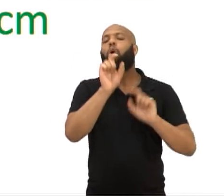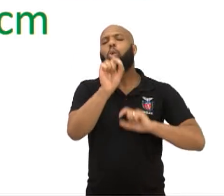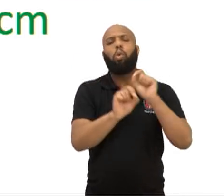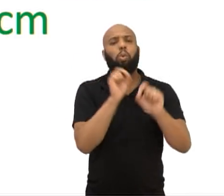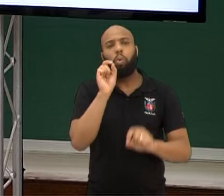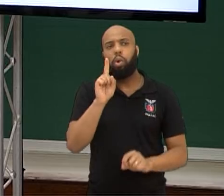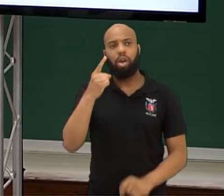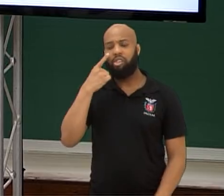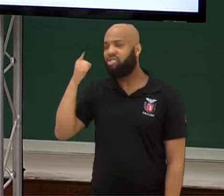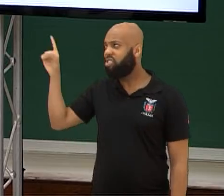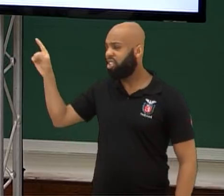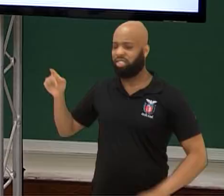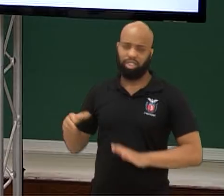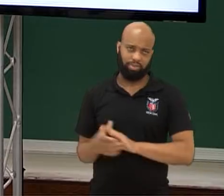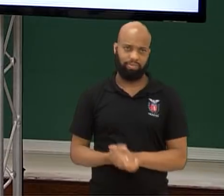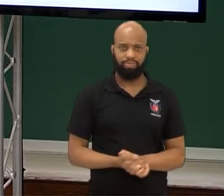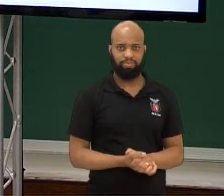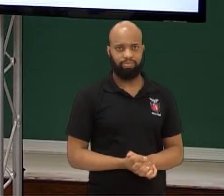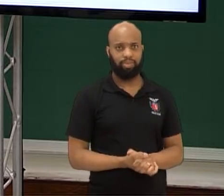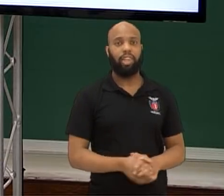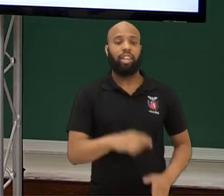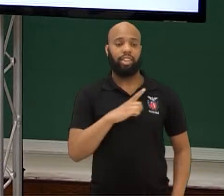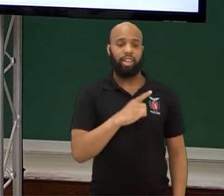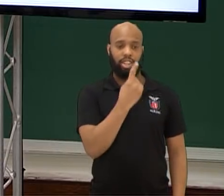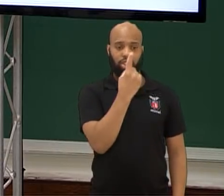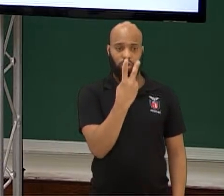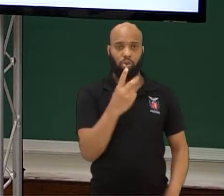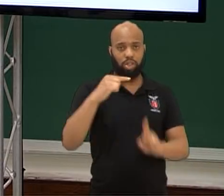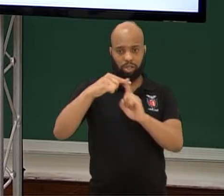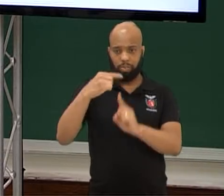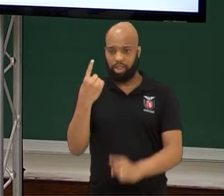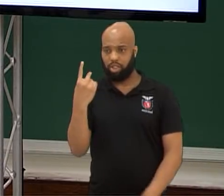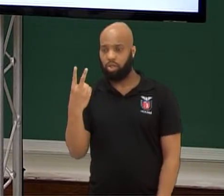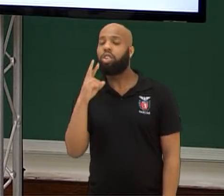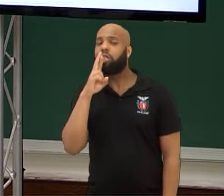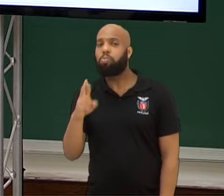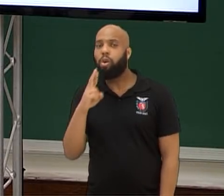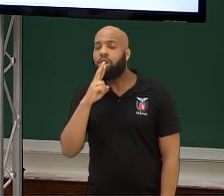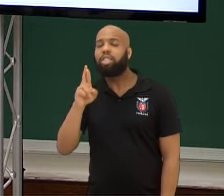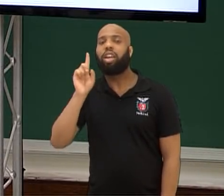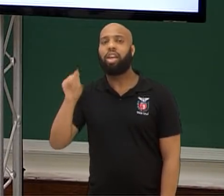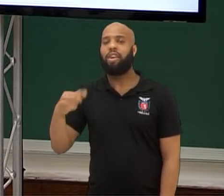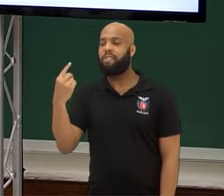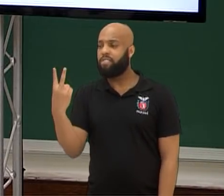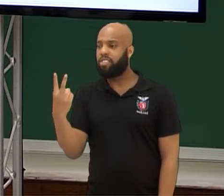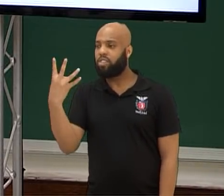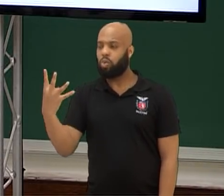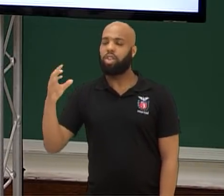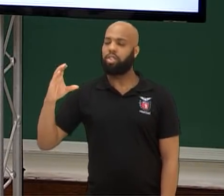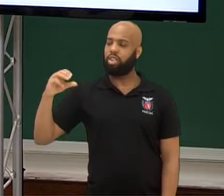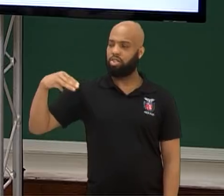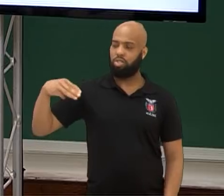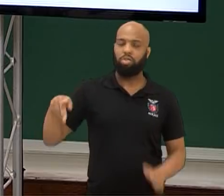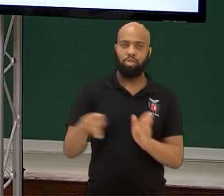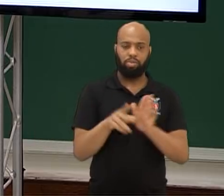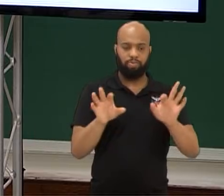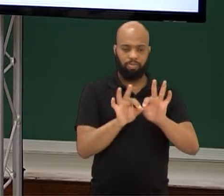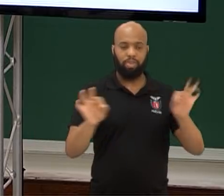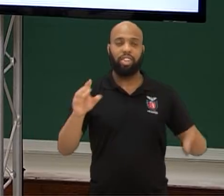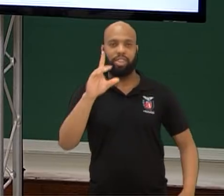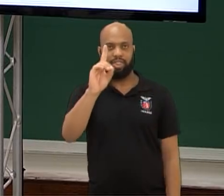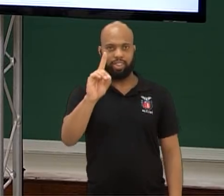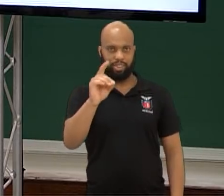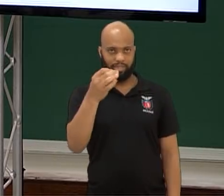também é o mesmo valor. Então, nós temos que 12 mais 12 é 24 centímetros de